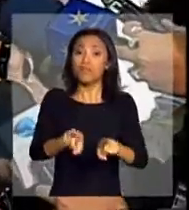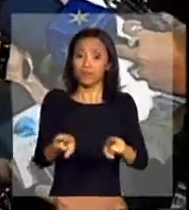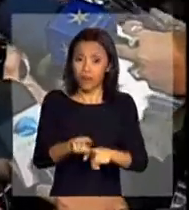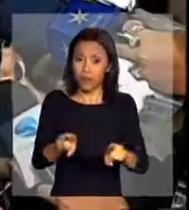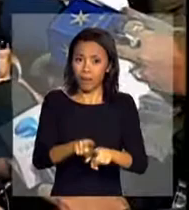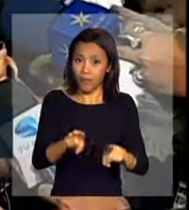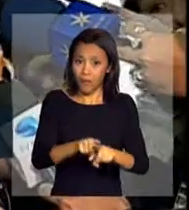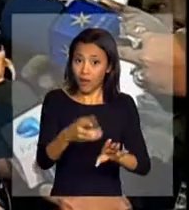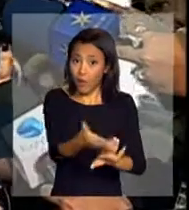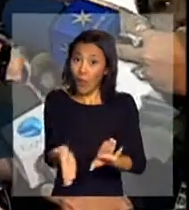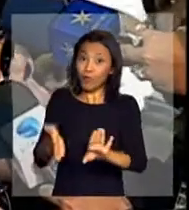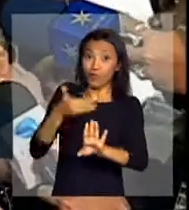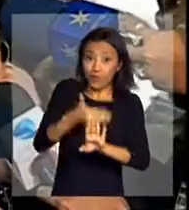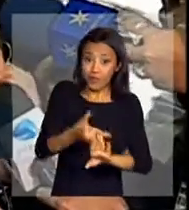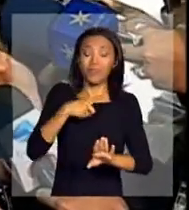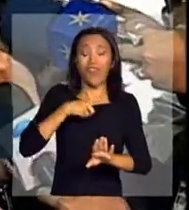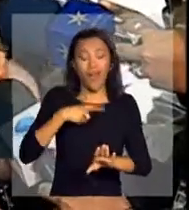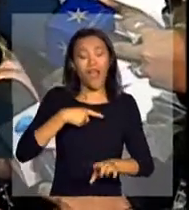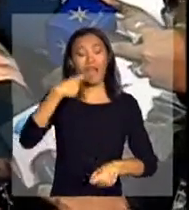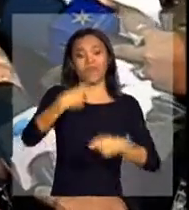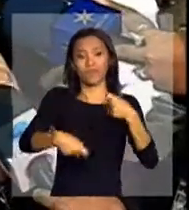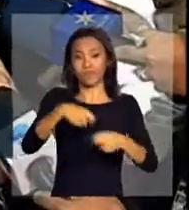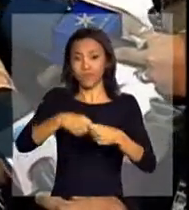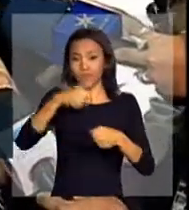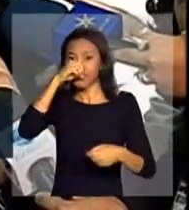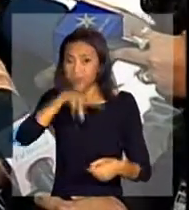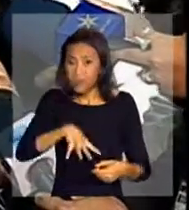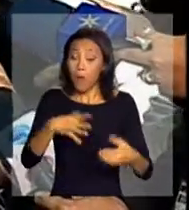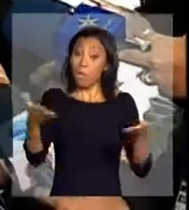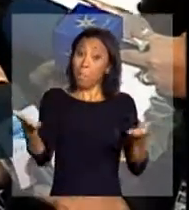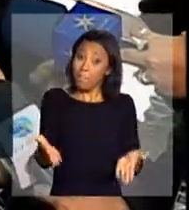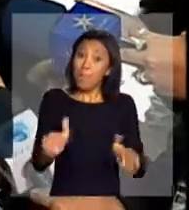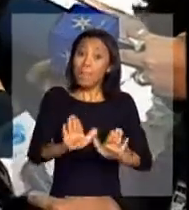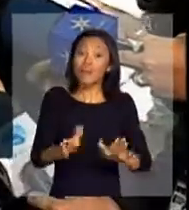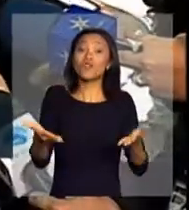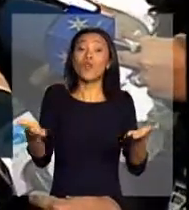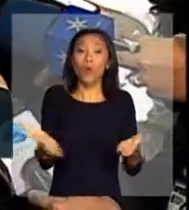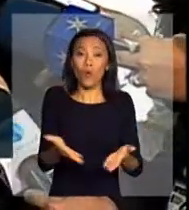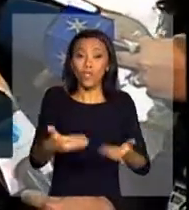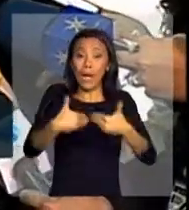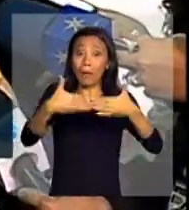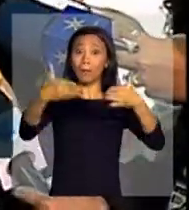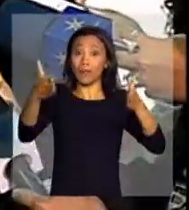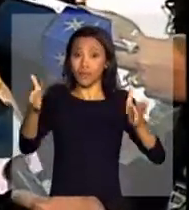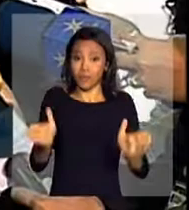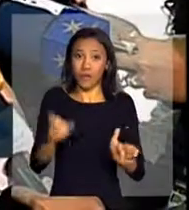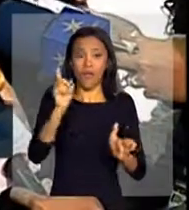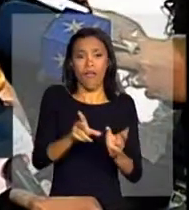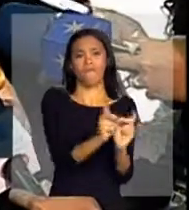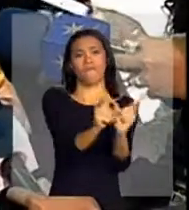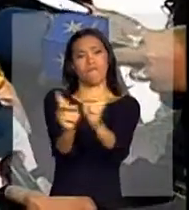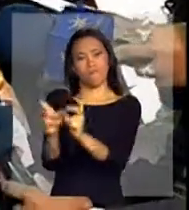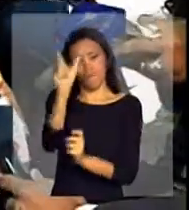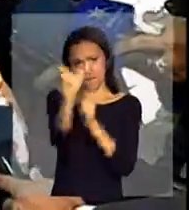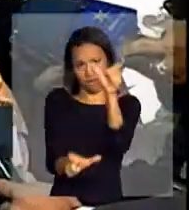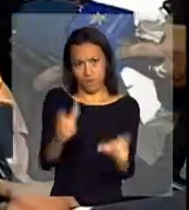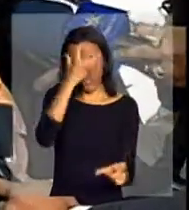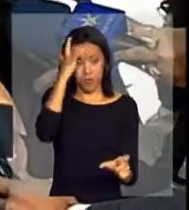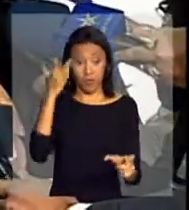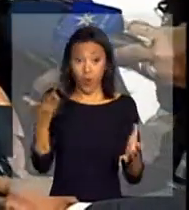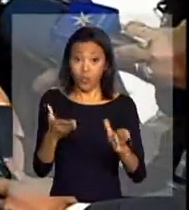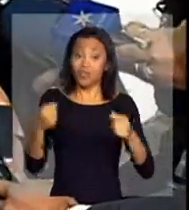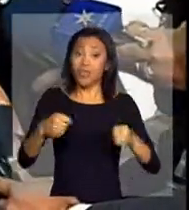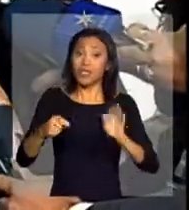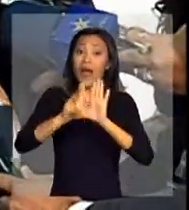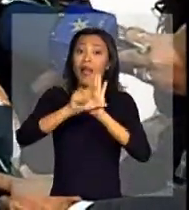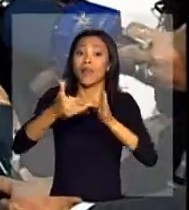de pessoas hoje assume uma amplitude maior do que a exploração sexual. Então a ideia é modificar a lei para que nós possamos ter uma